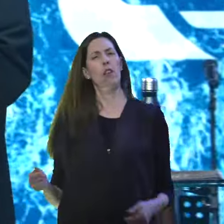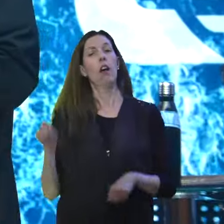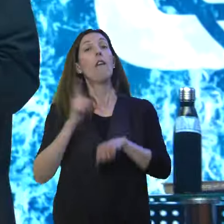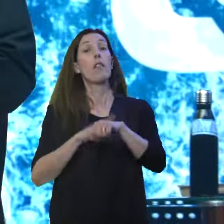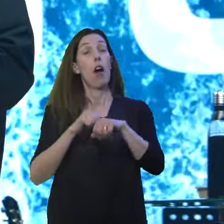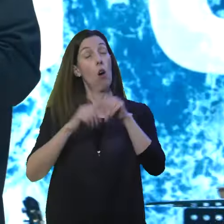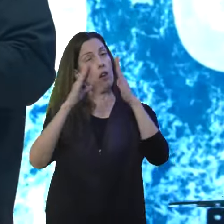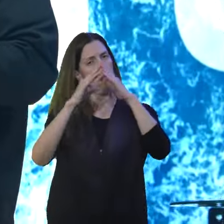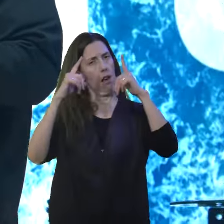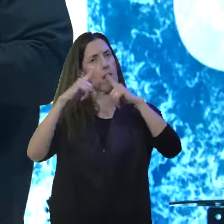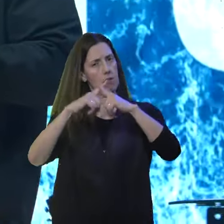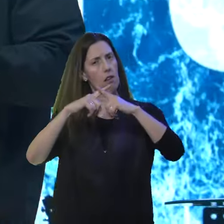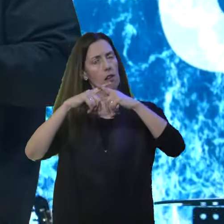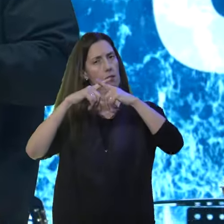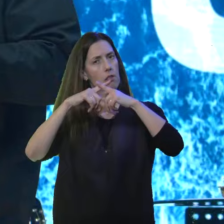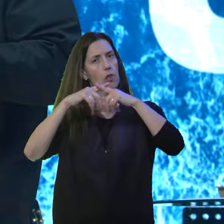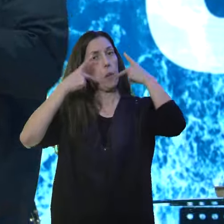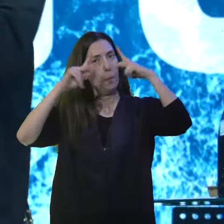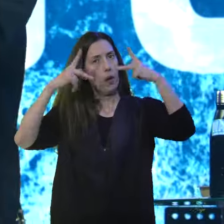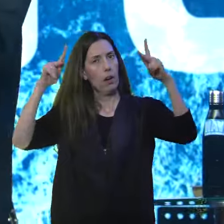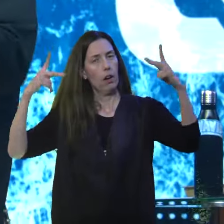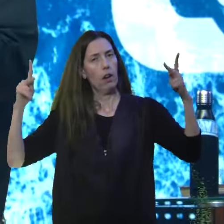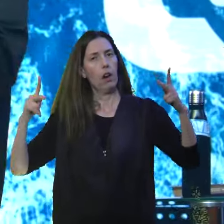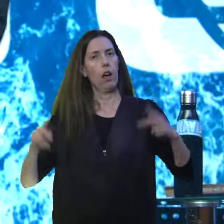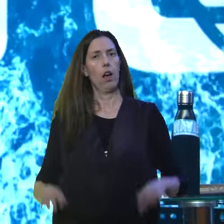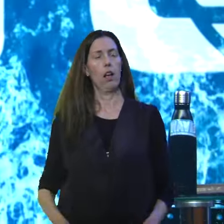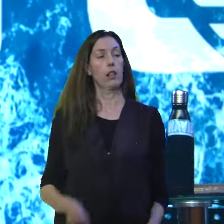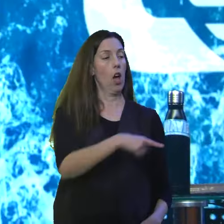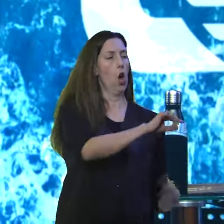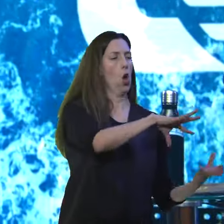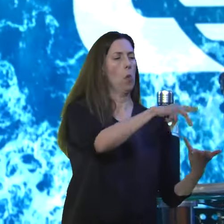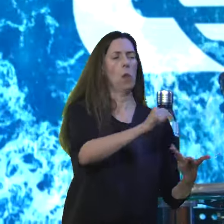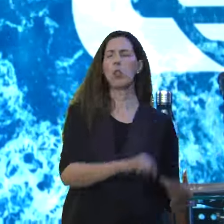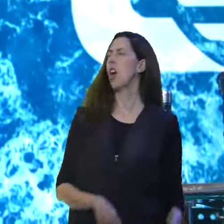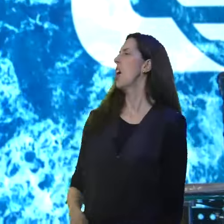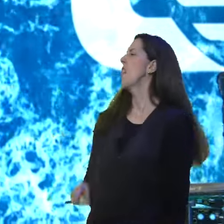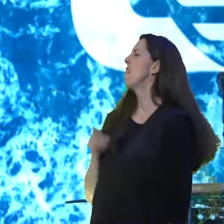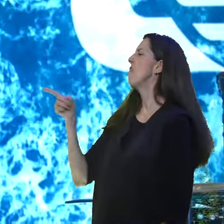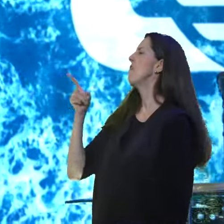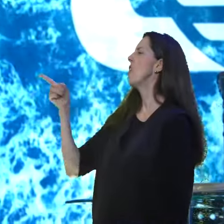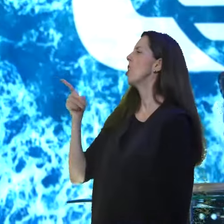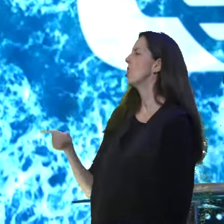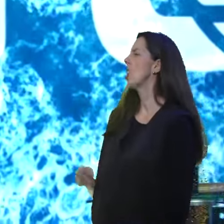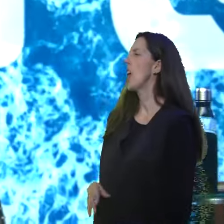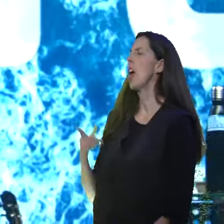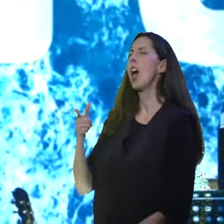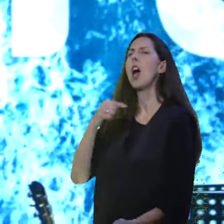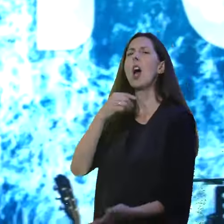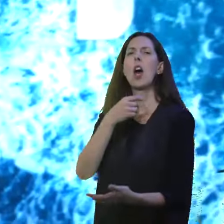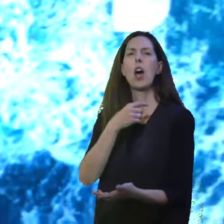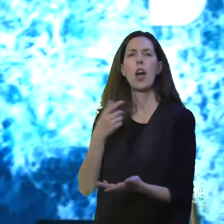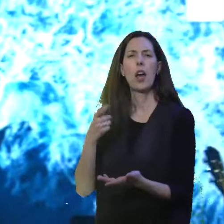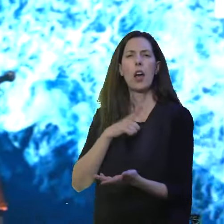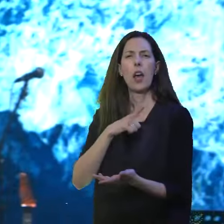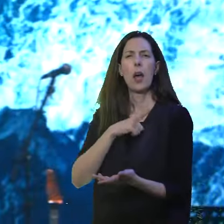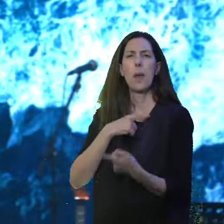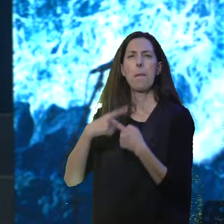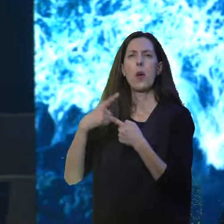de coisa, o mundo fala que a gente é machista. Só que para